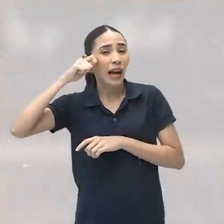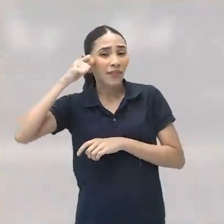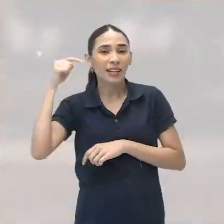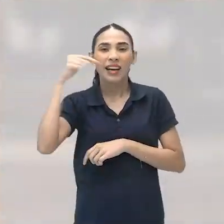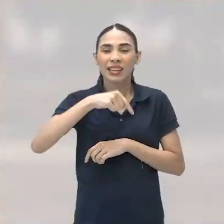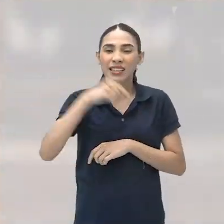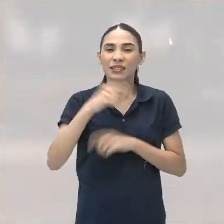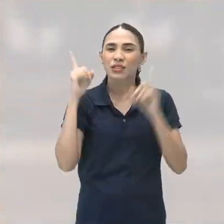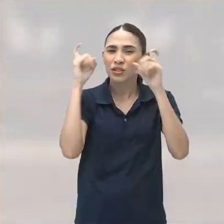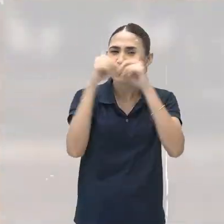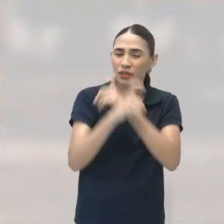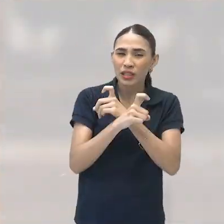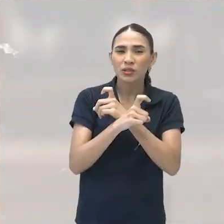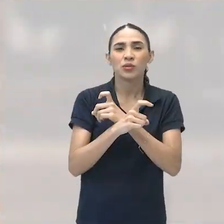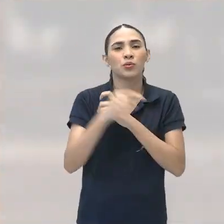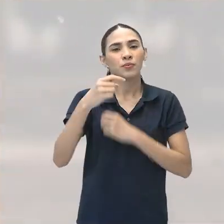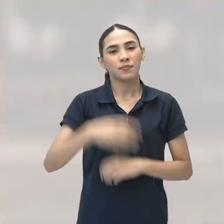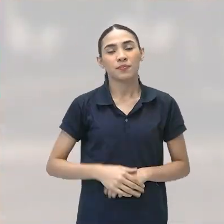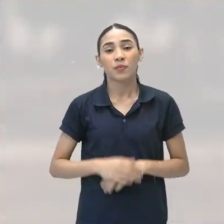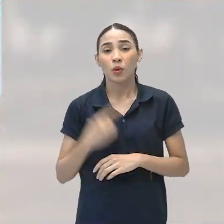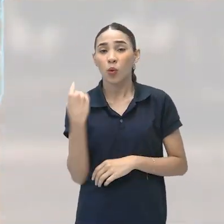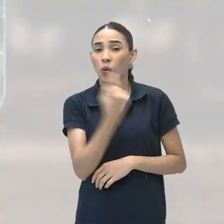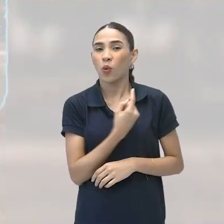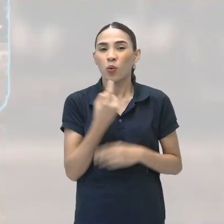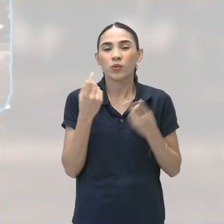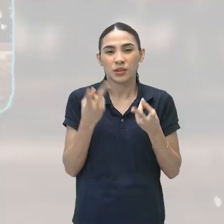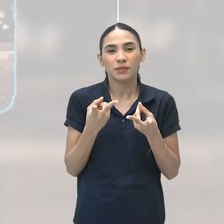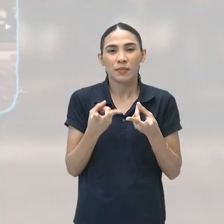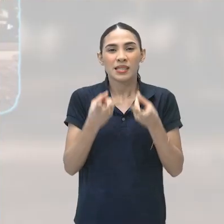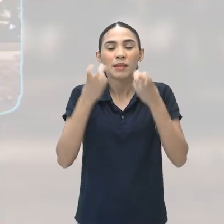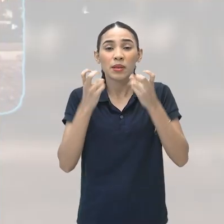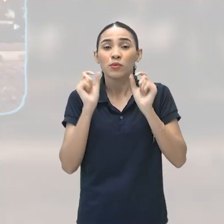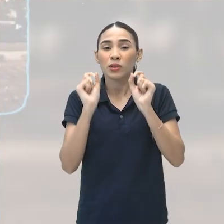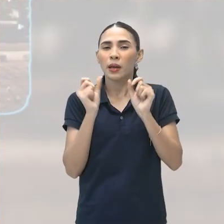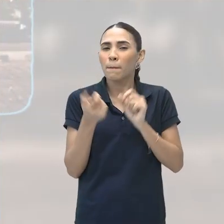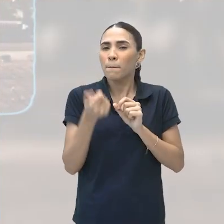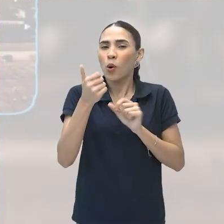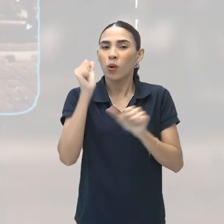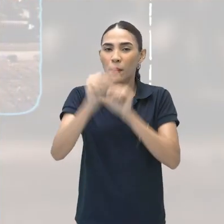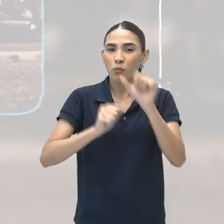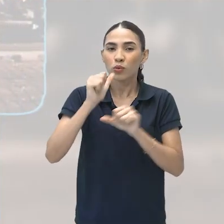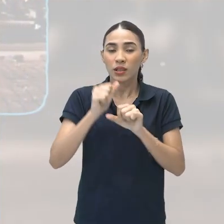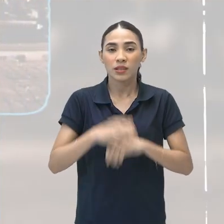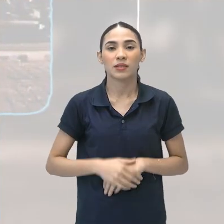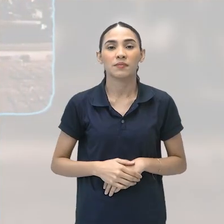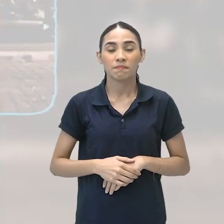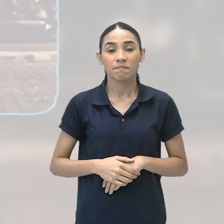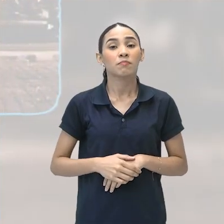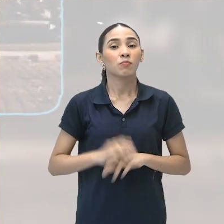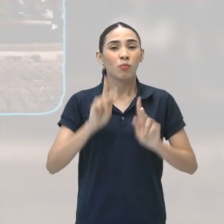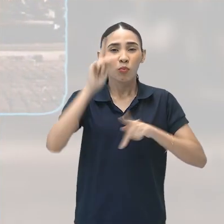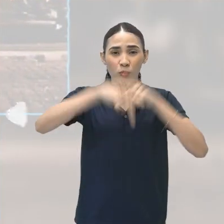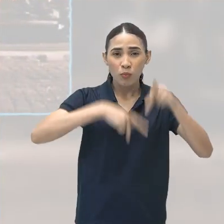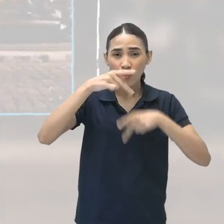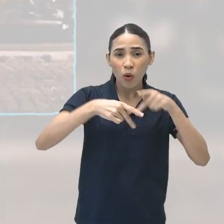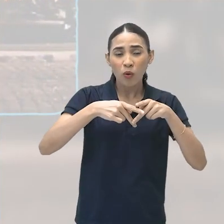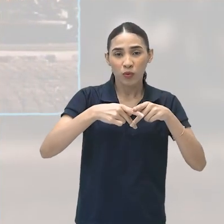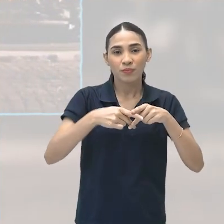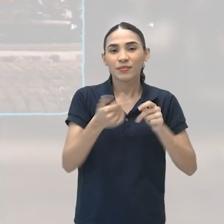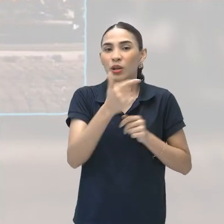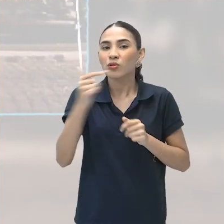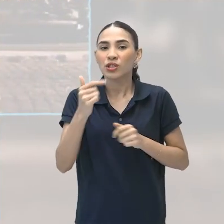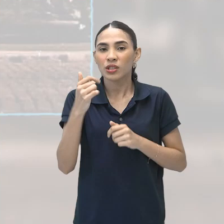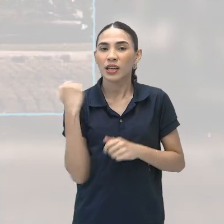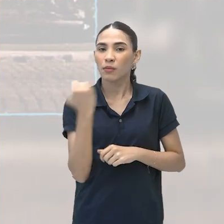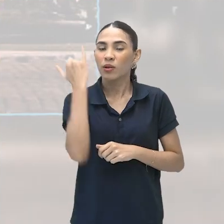só muito recentemente vemos mudança neste cenário. Falar dessa gente pouco importante é,